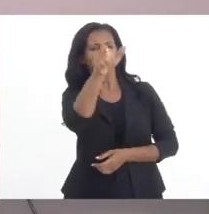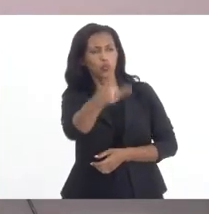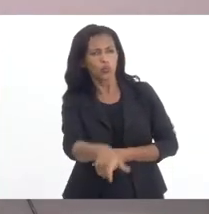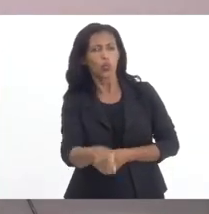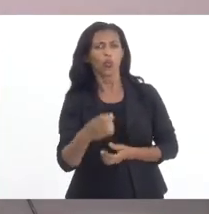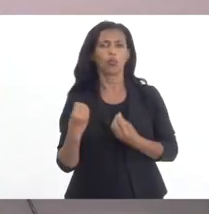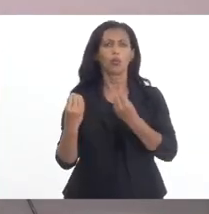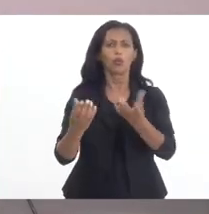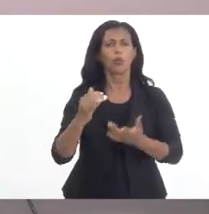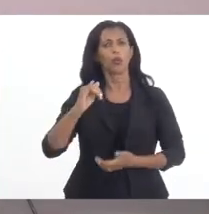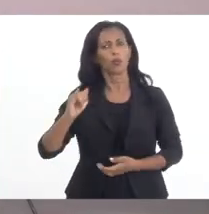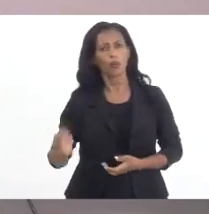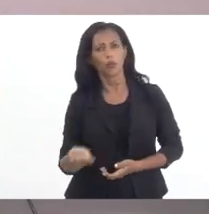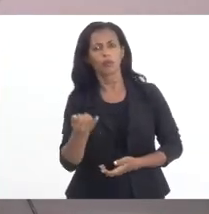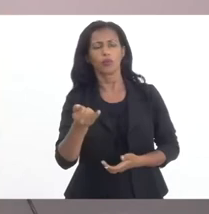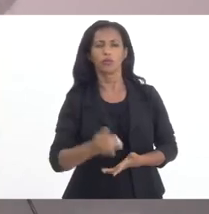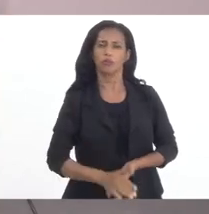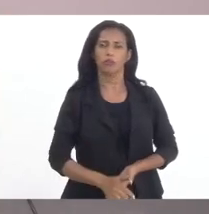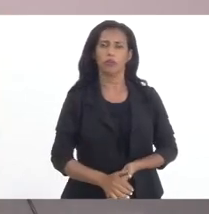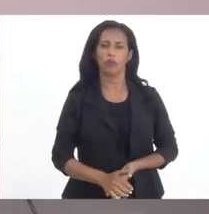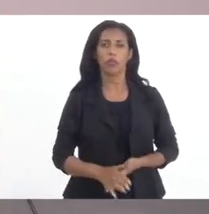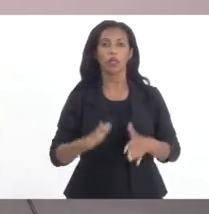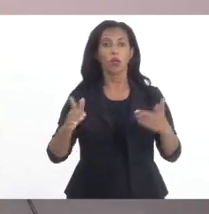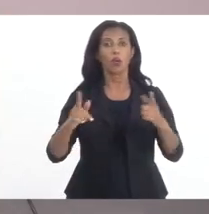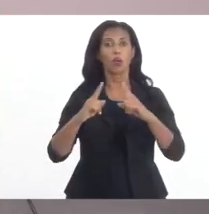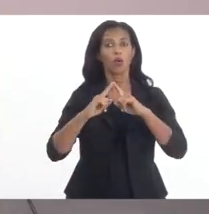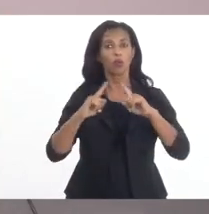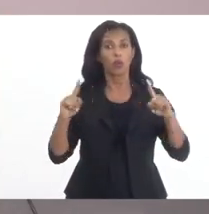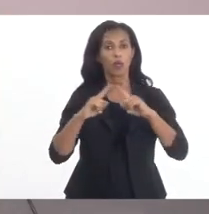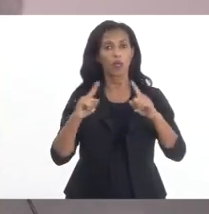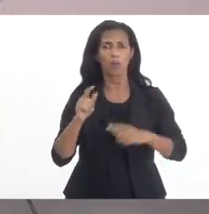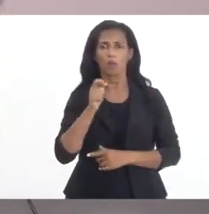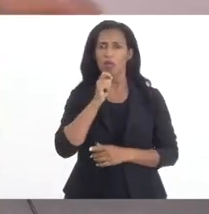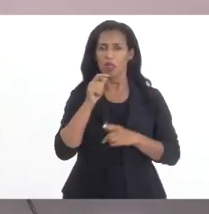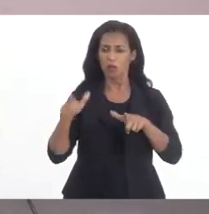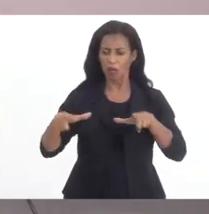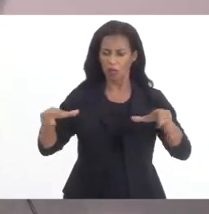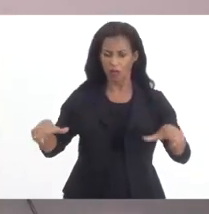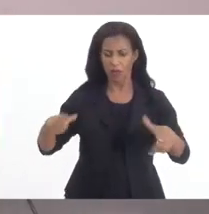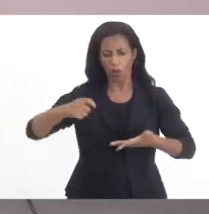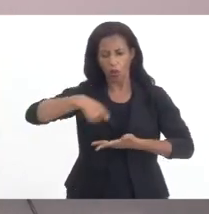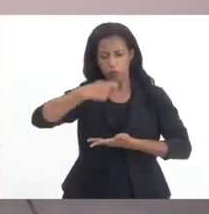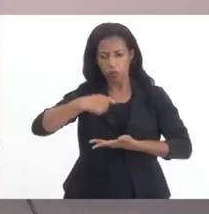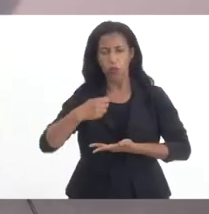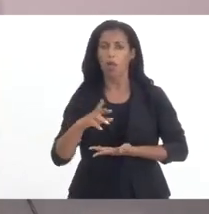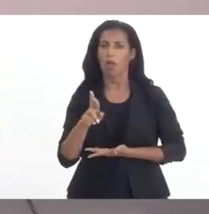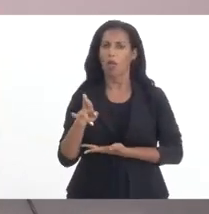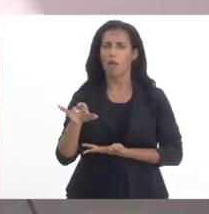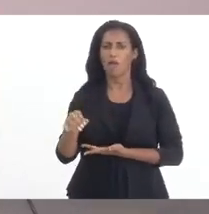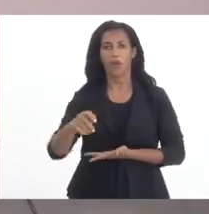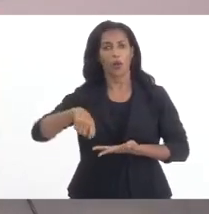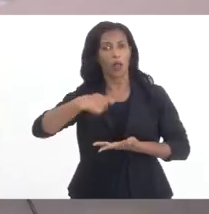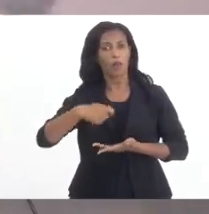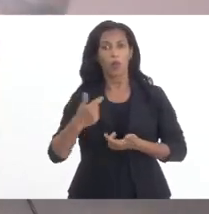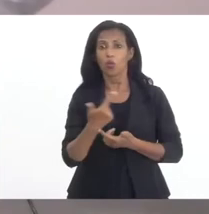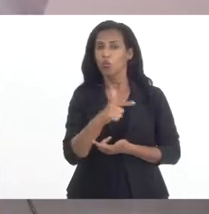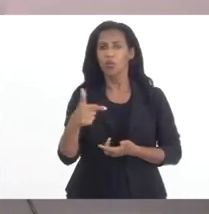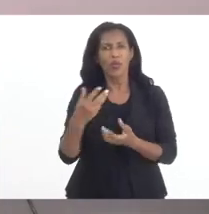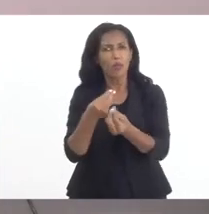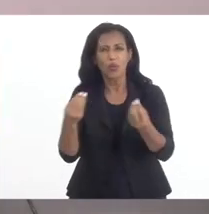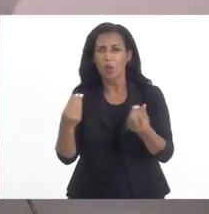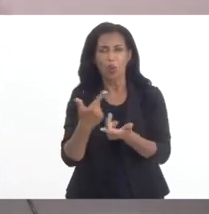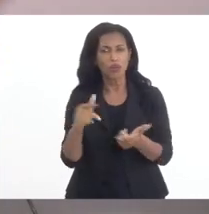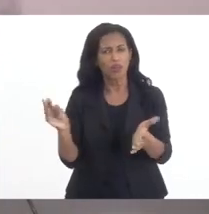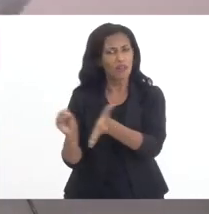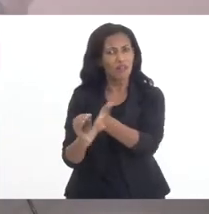dar essa oportunidade. E quando os alunos reclamam que não tem refeitório, é verdade, não tem refeitório, não tem alimentação, não tem muita coisa que